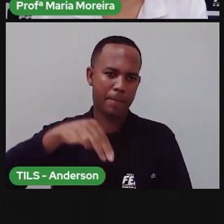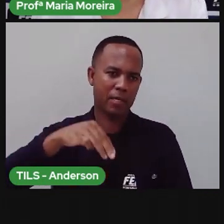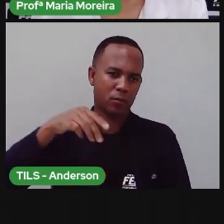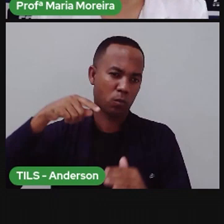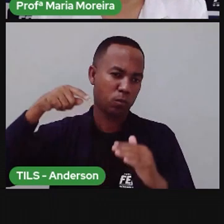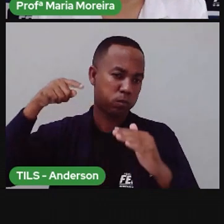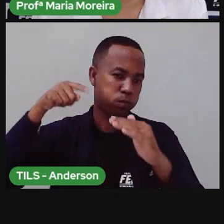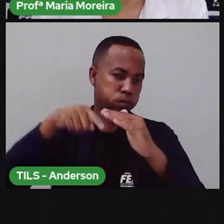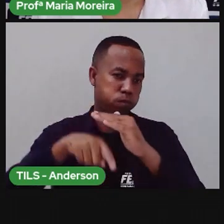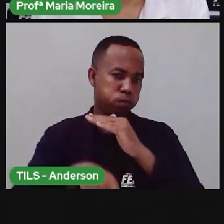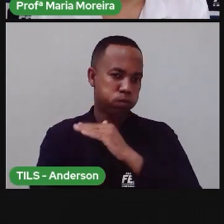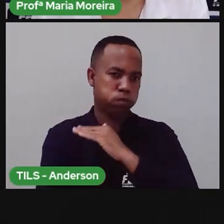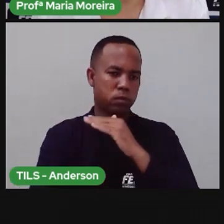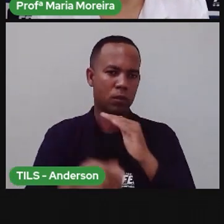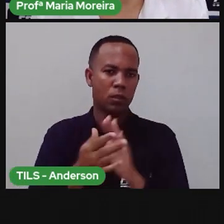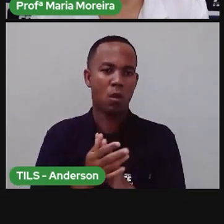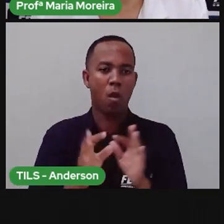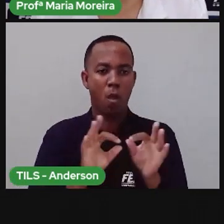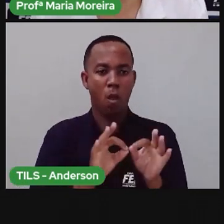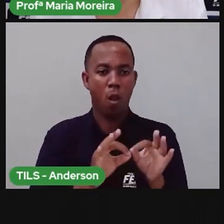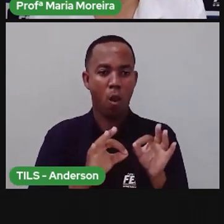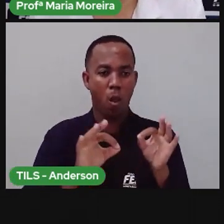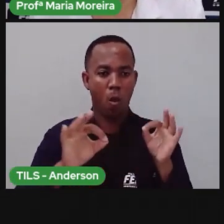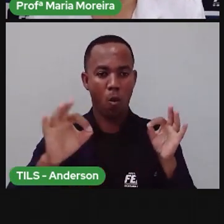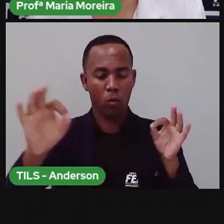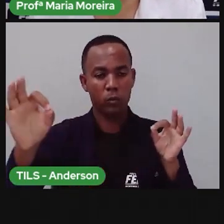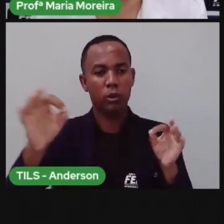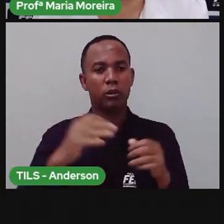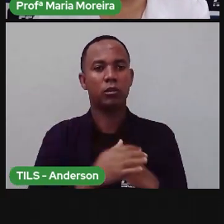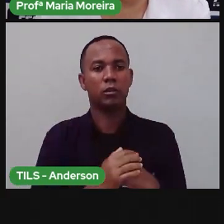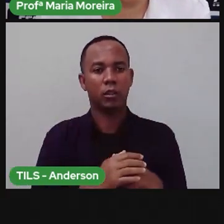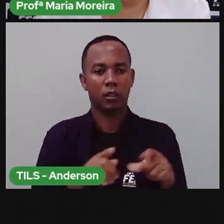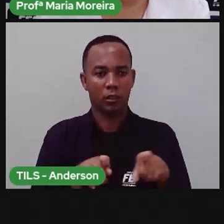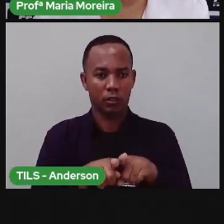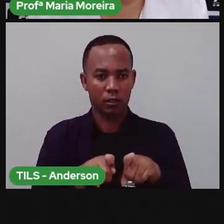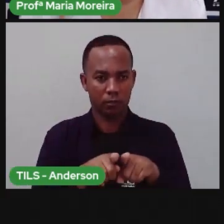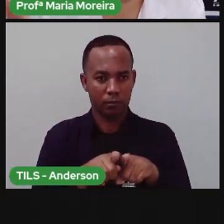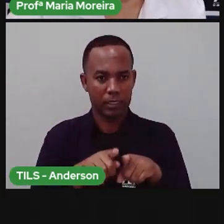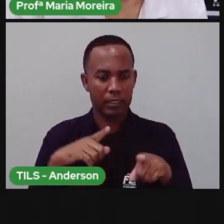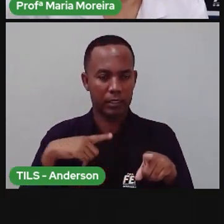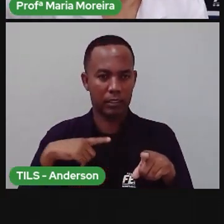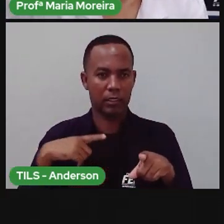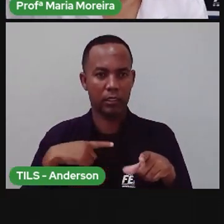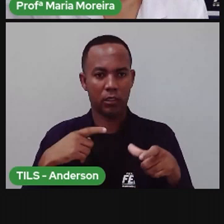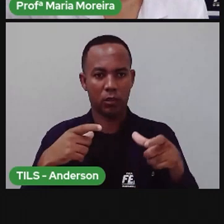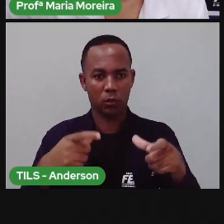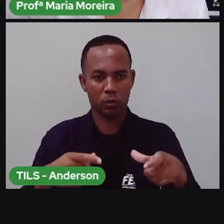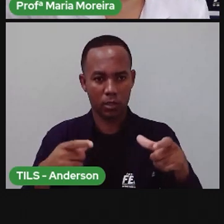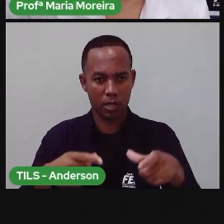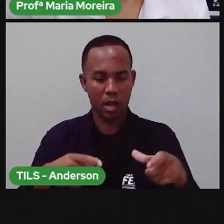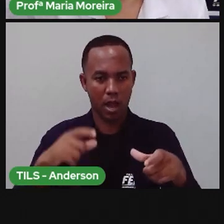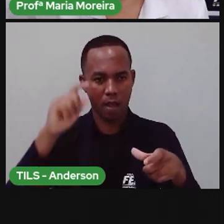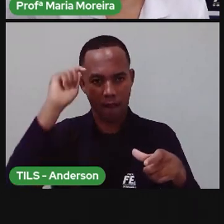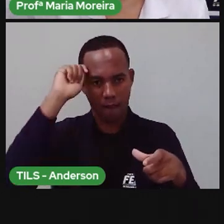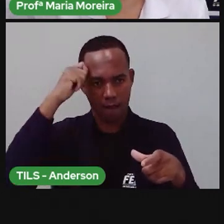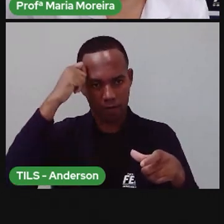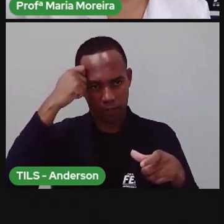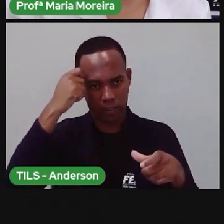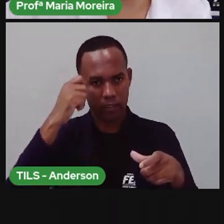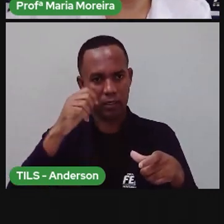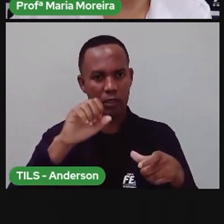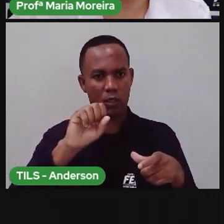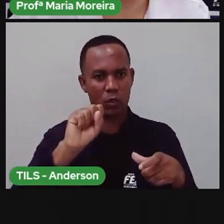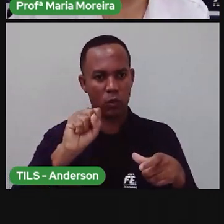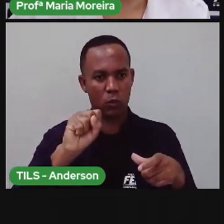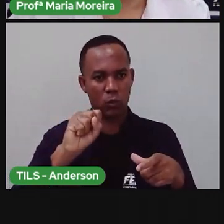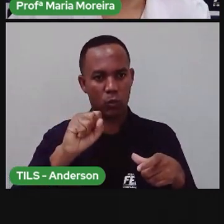pra caramba. Ele banha a costa leste e sudeste da África, ou seja, o fundo, né, aquela partezinha